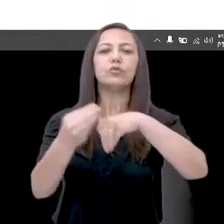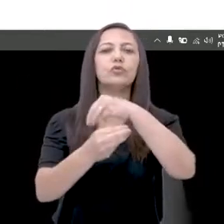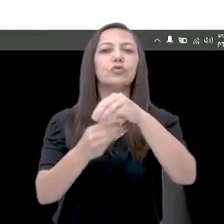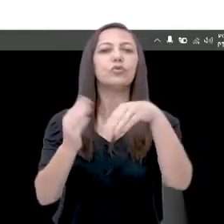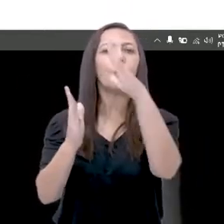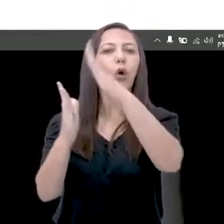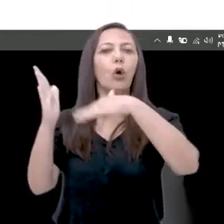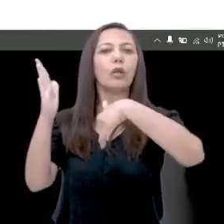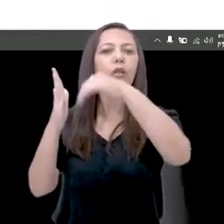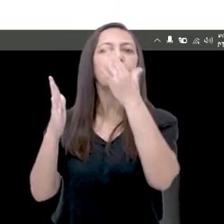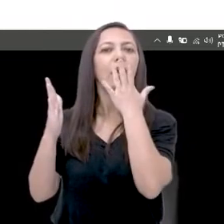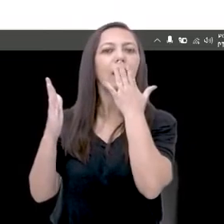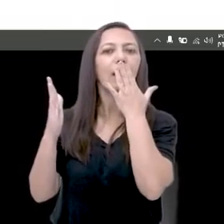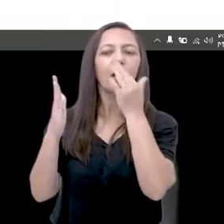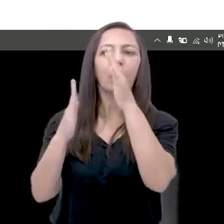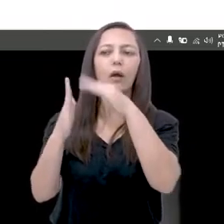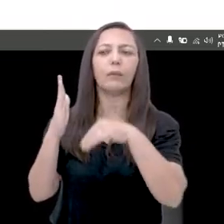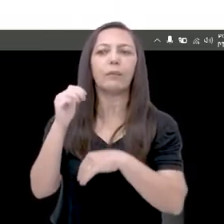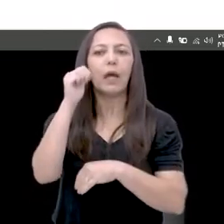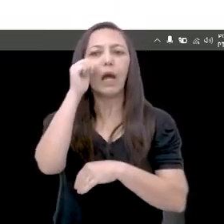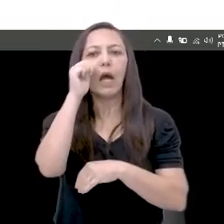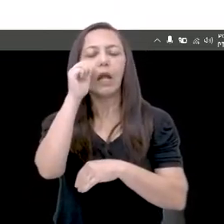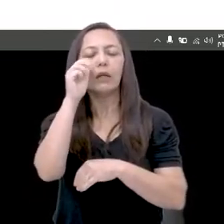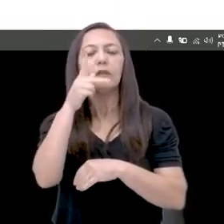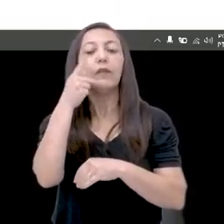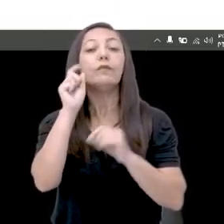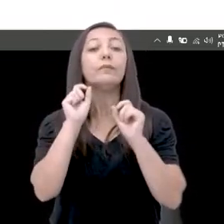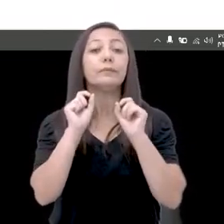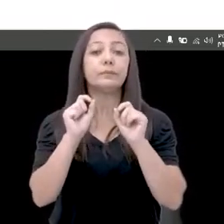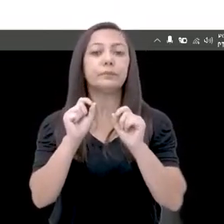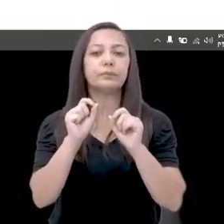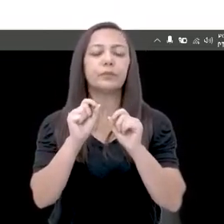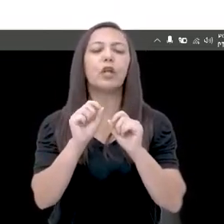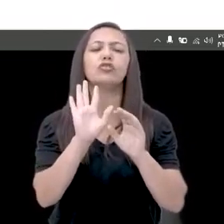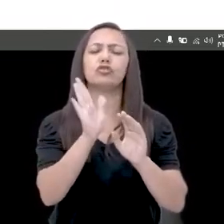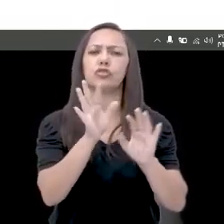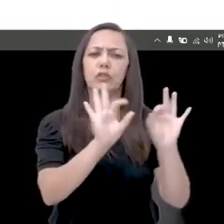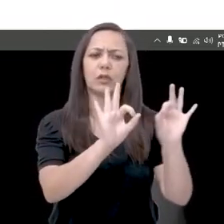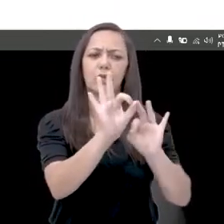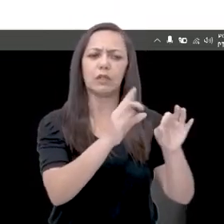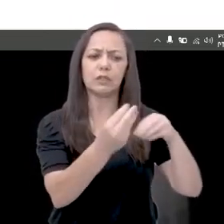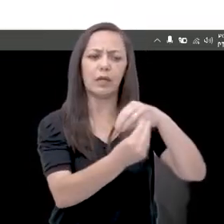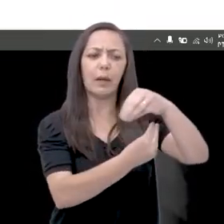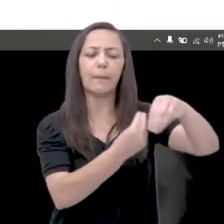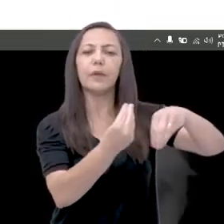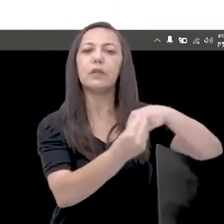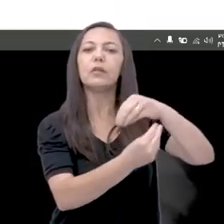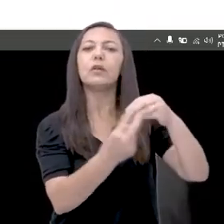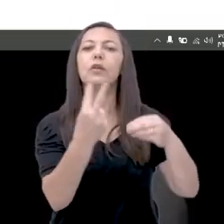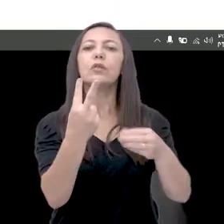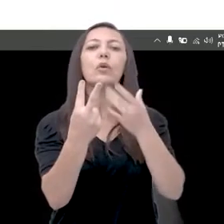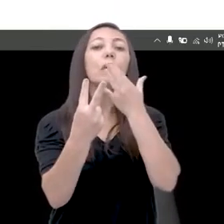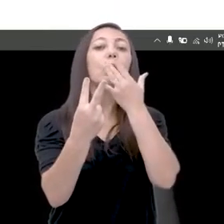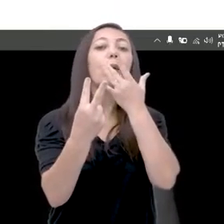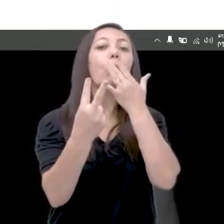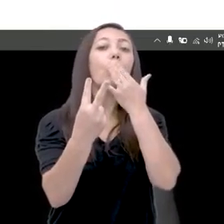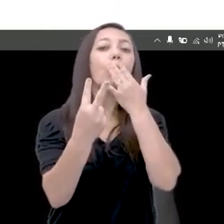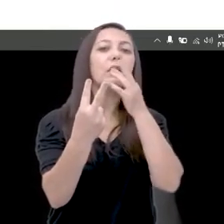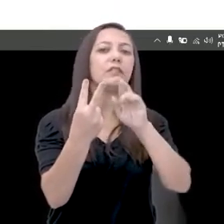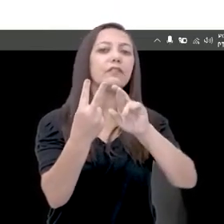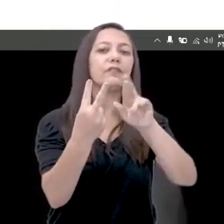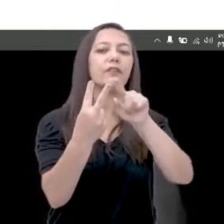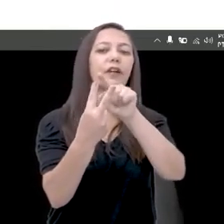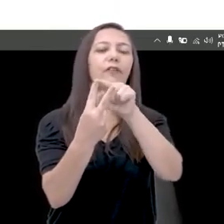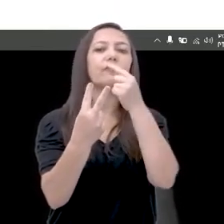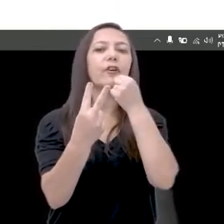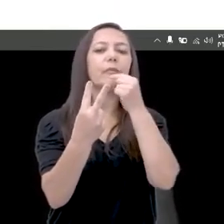misturas de tintas. Observe o que ela diz. Preparei uma mistura com duas cores de